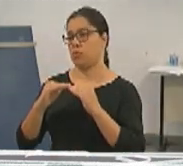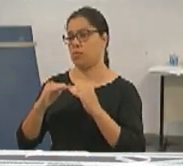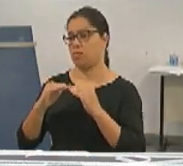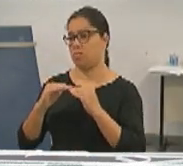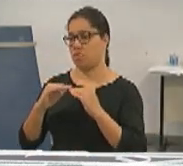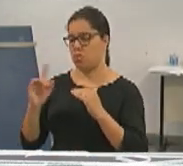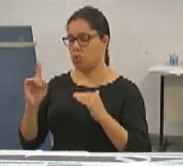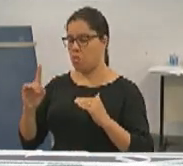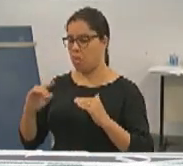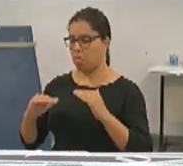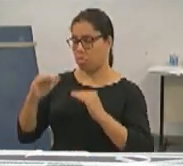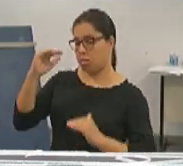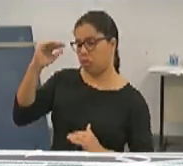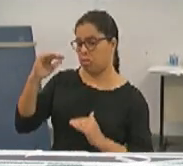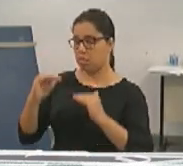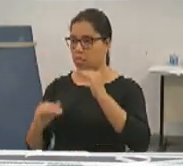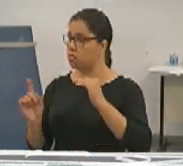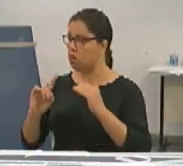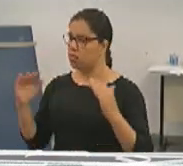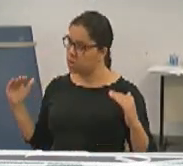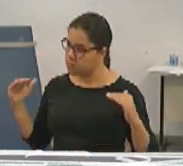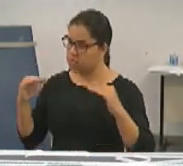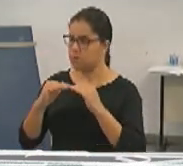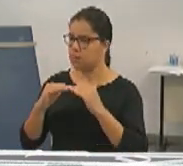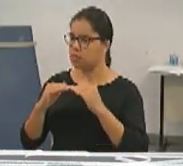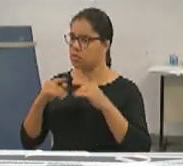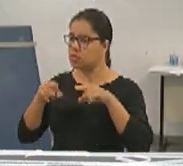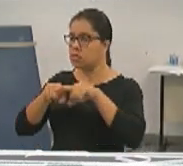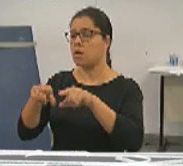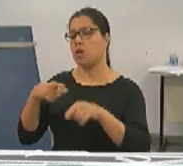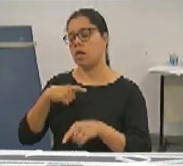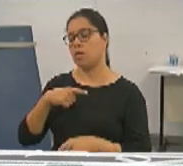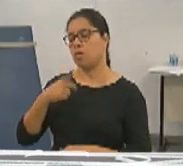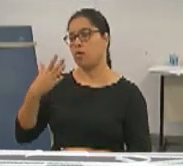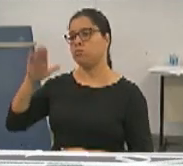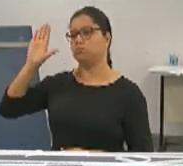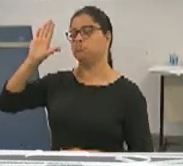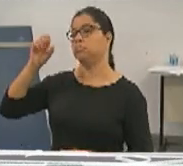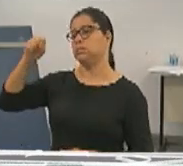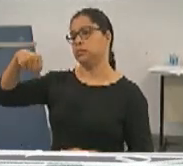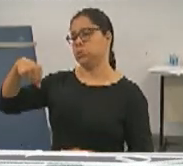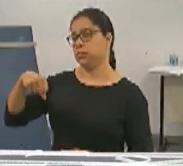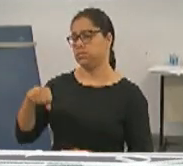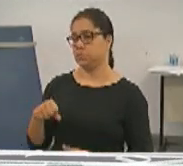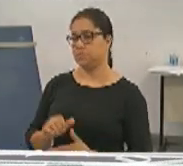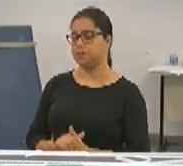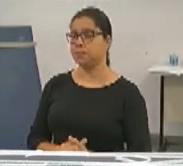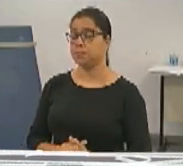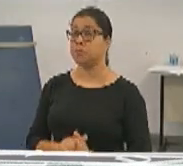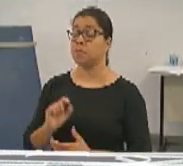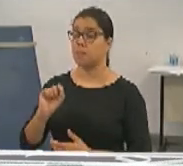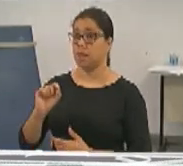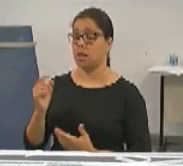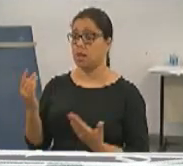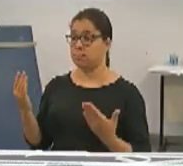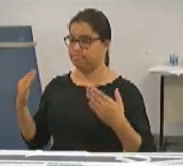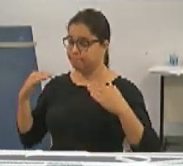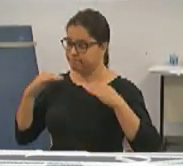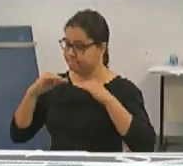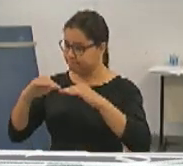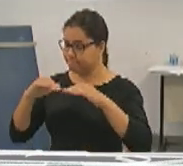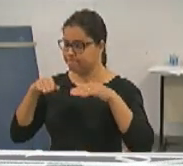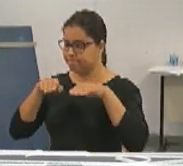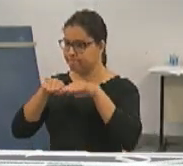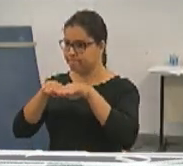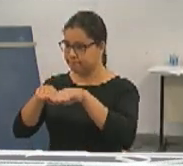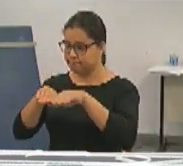coisa no COUNE, foi nessa vez. E eu tive que dar o meu voto. Quando existe esse tipo de empate, e eu já tinha pedido para o professor